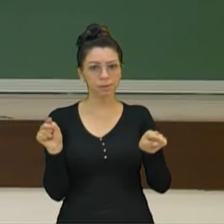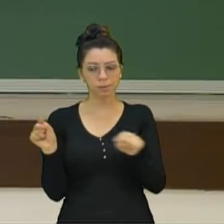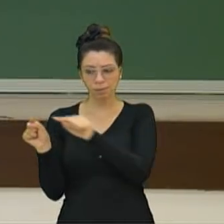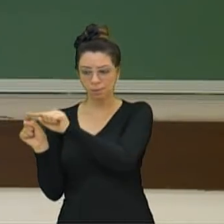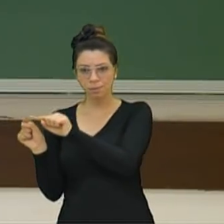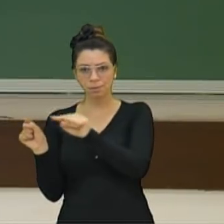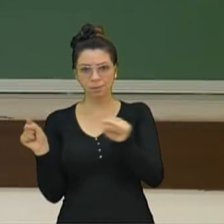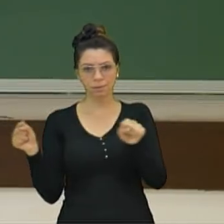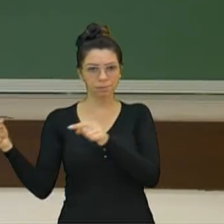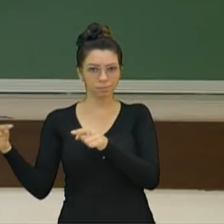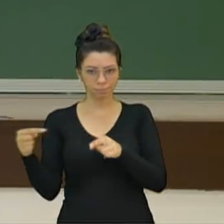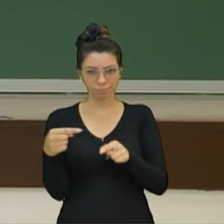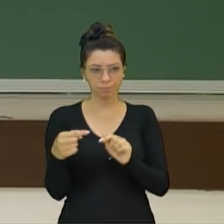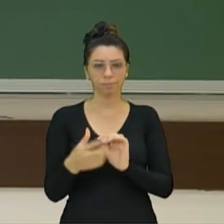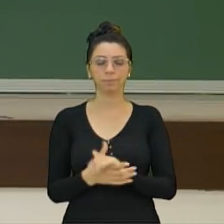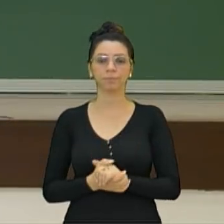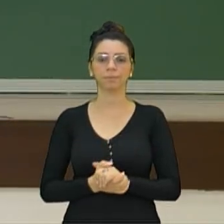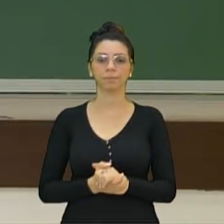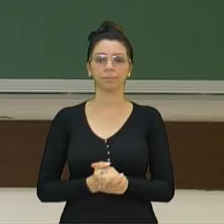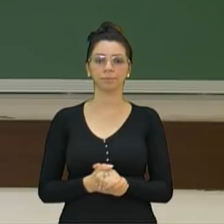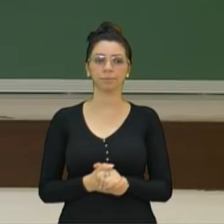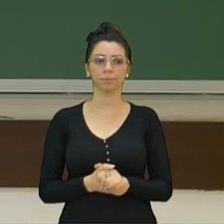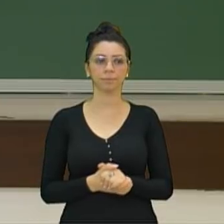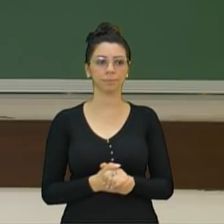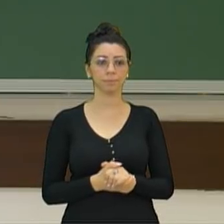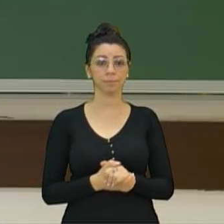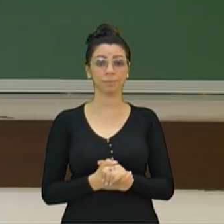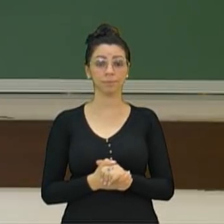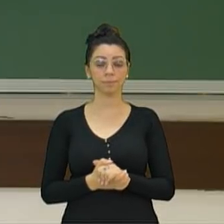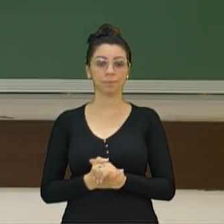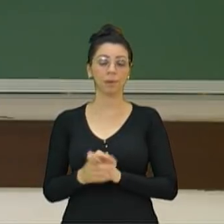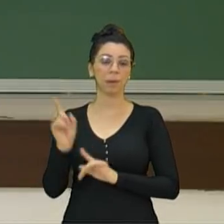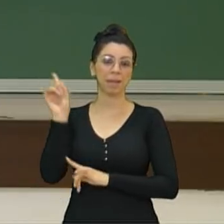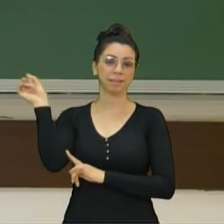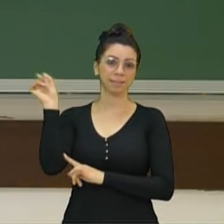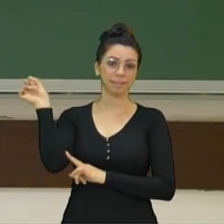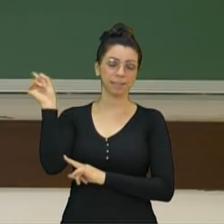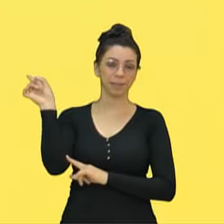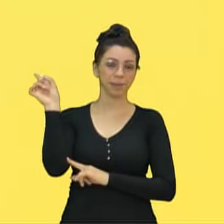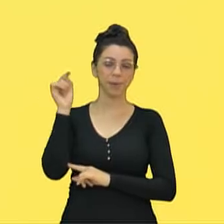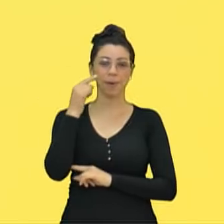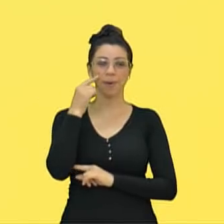impulso nervoso. E aqui eu trago para vocês essa animação.